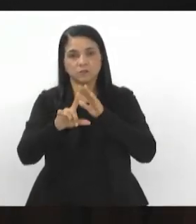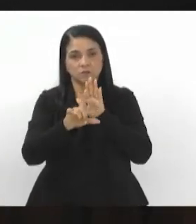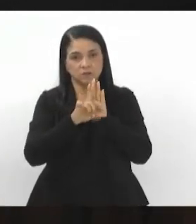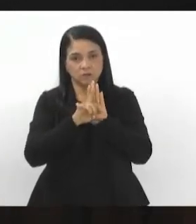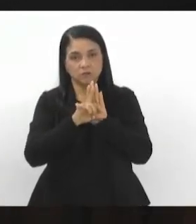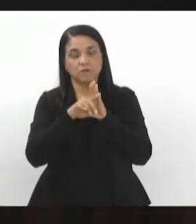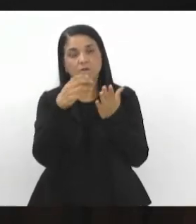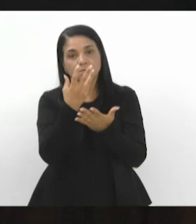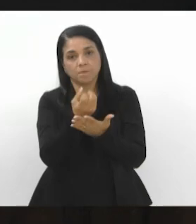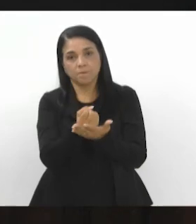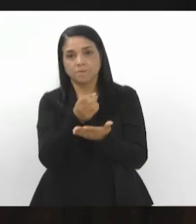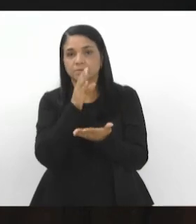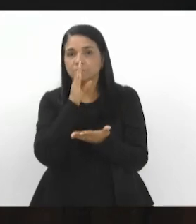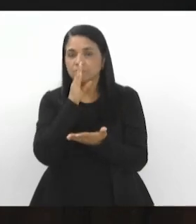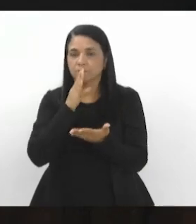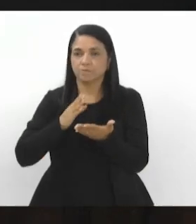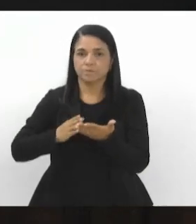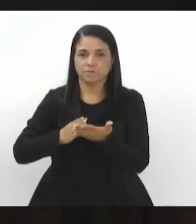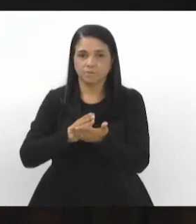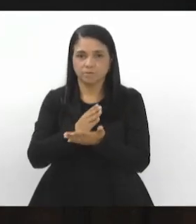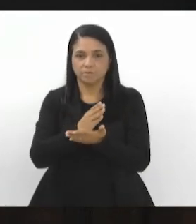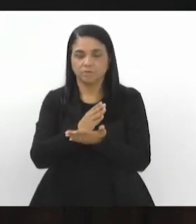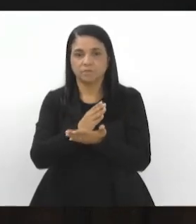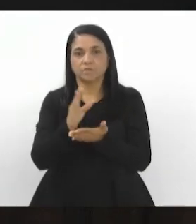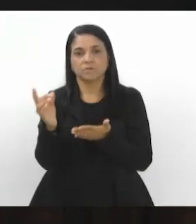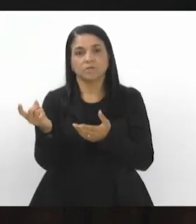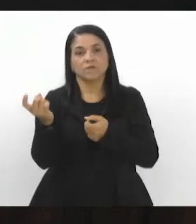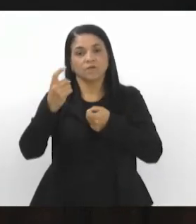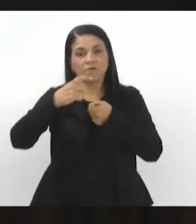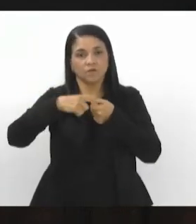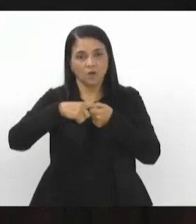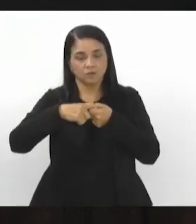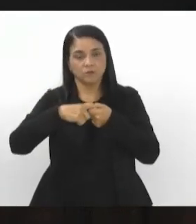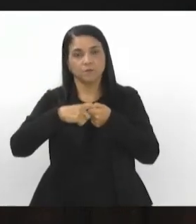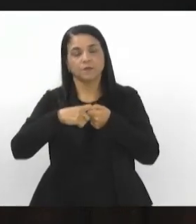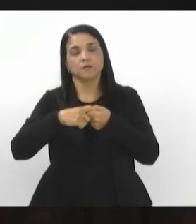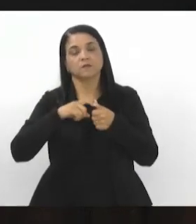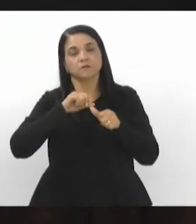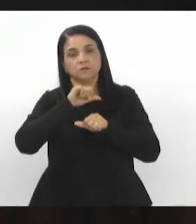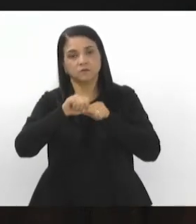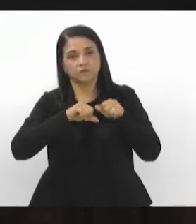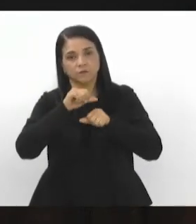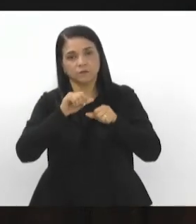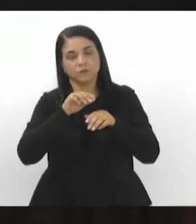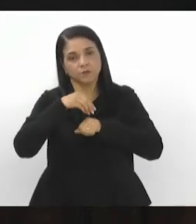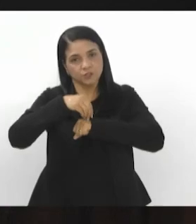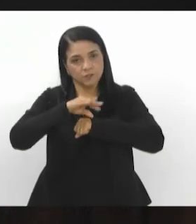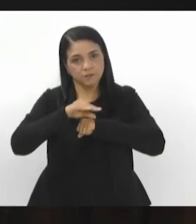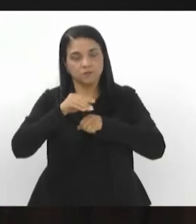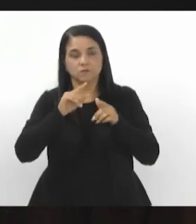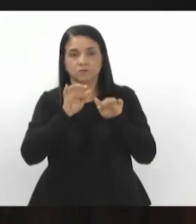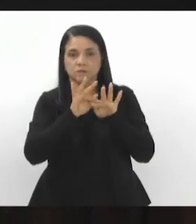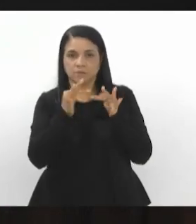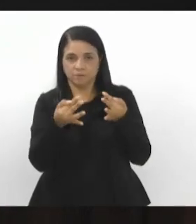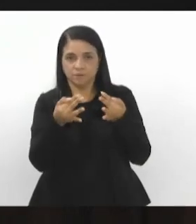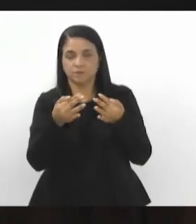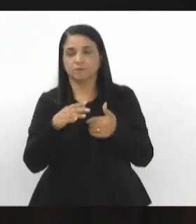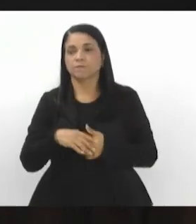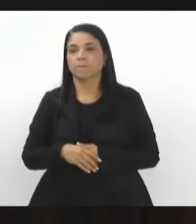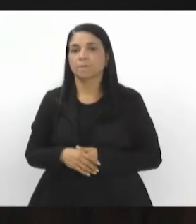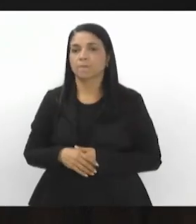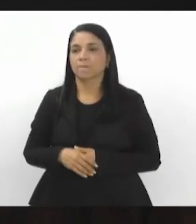Senhores que aprovam, permaneçam como estão. Aprovado, retorna o autor para transformação em indicação simples.